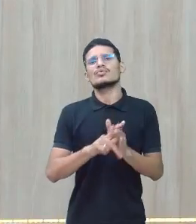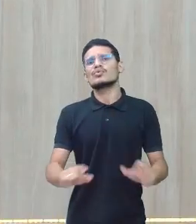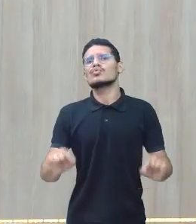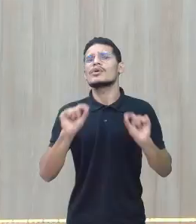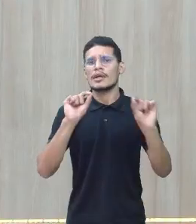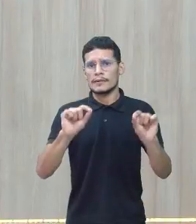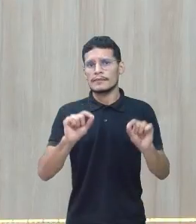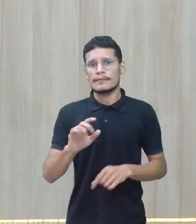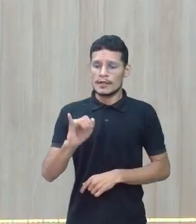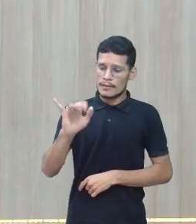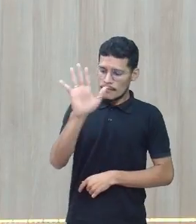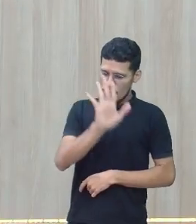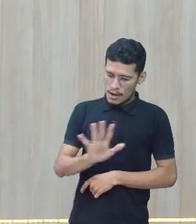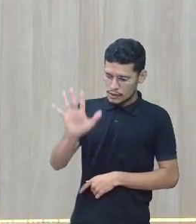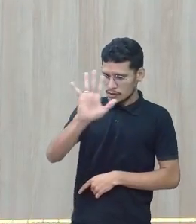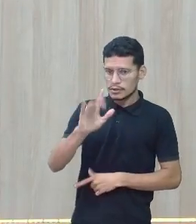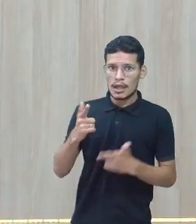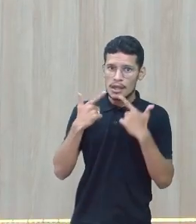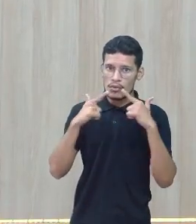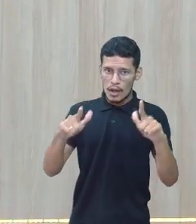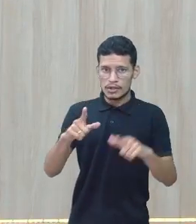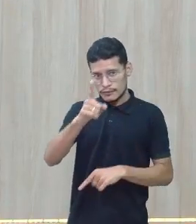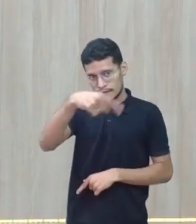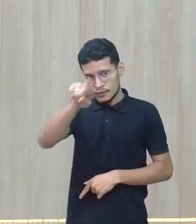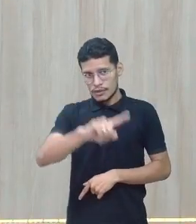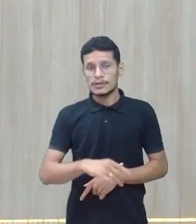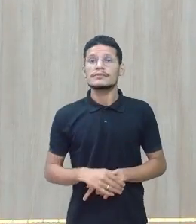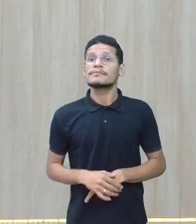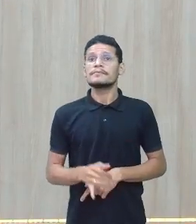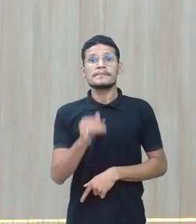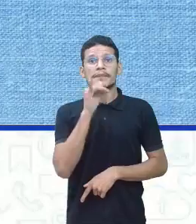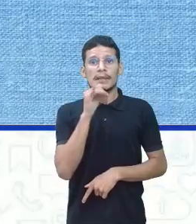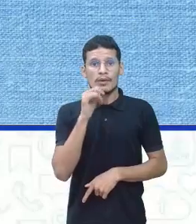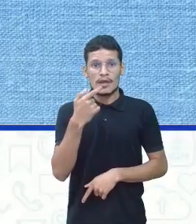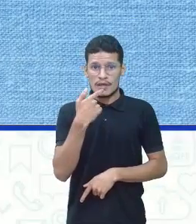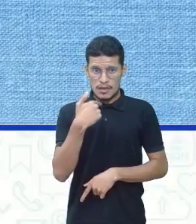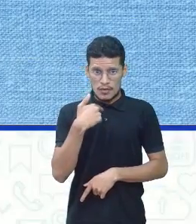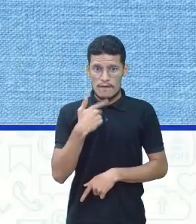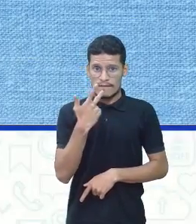das figuras de linguagem que eu trouxe para vocês, tá certo? Então, por exemplo, quando eu falo a